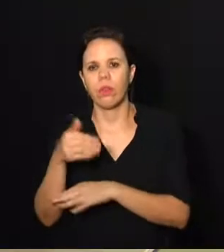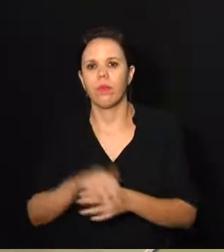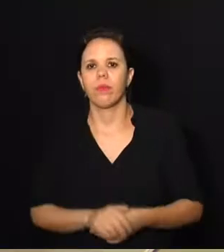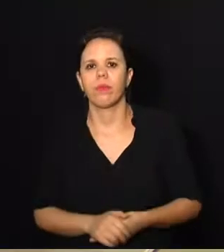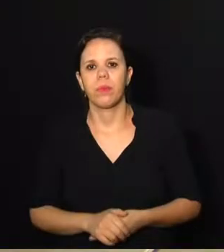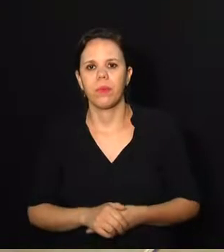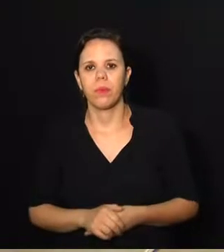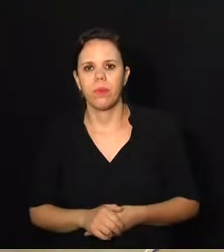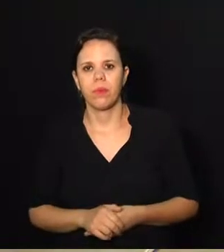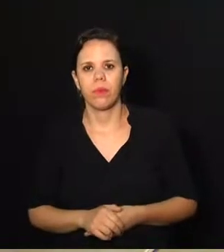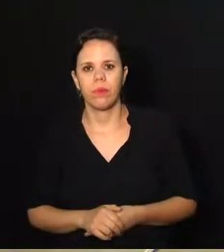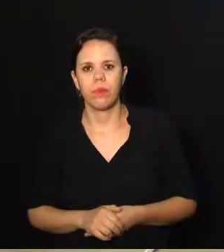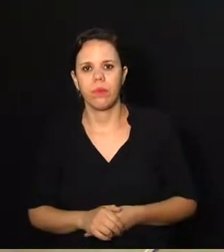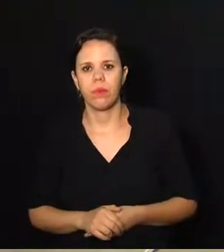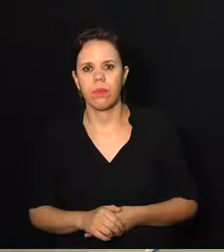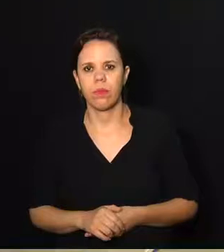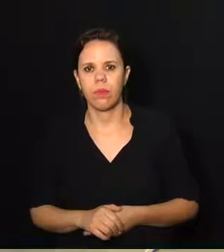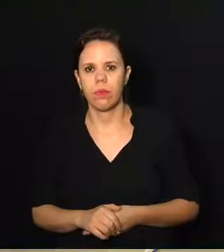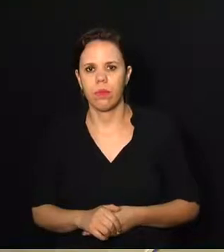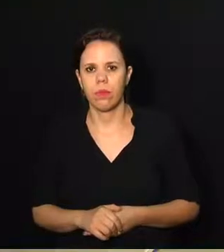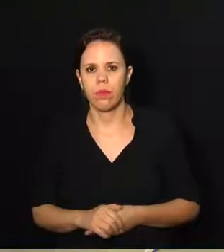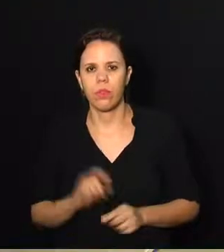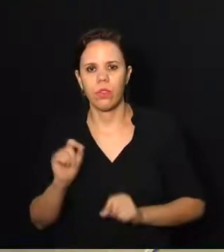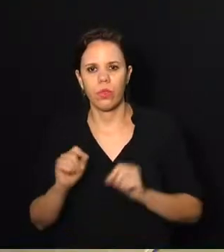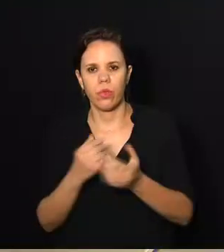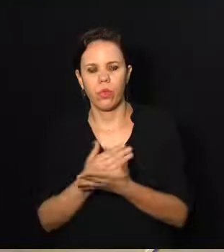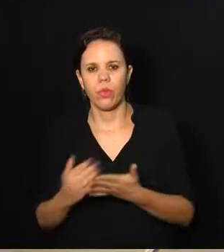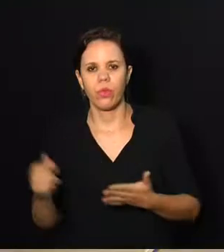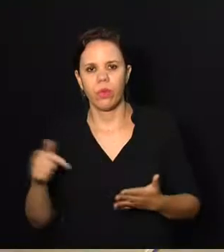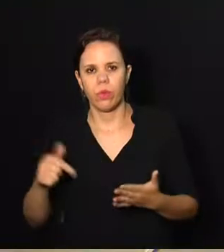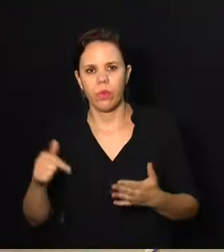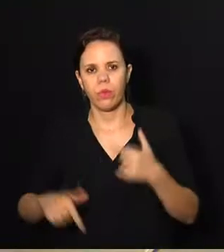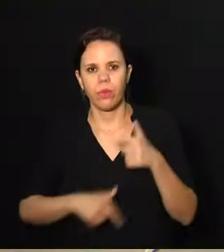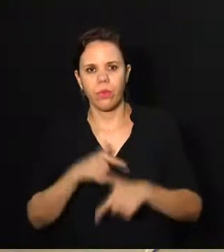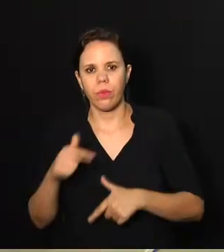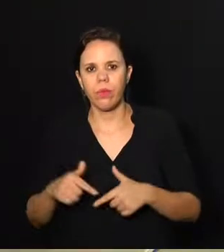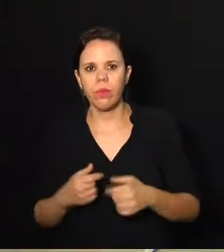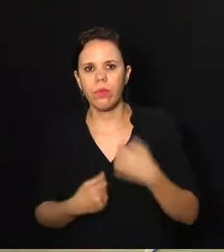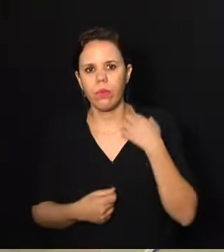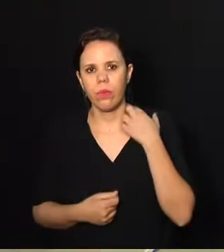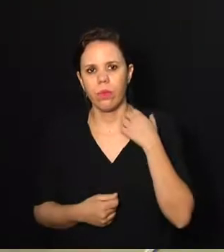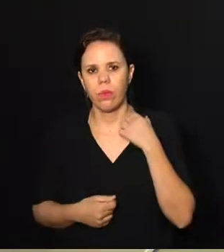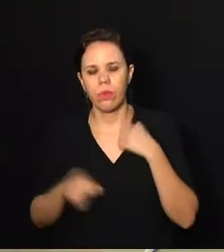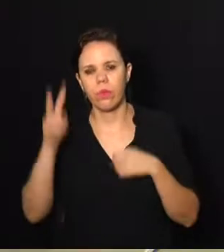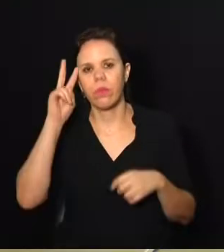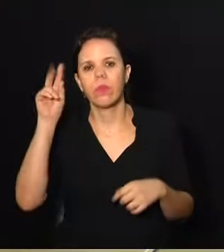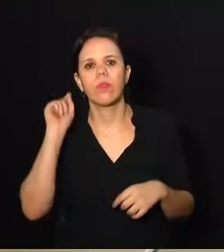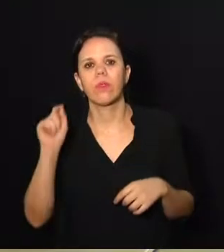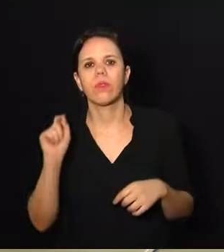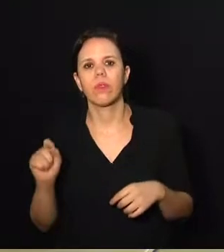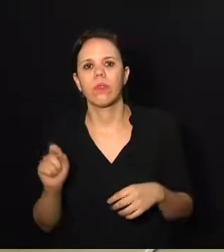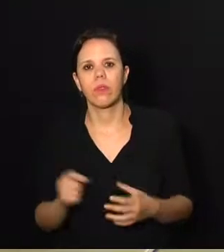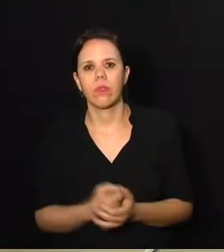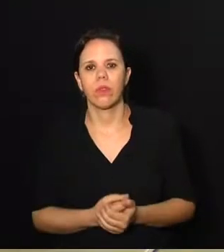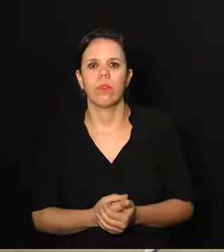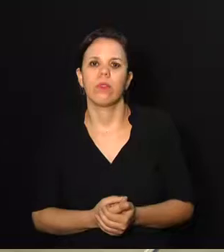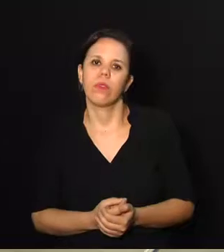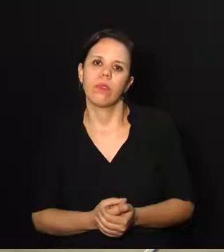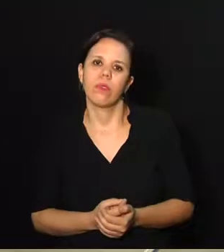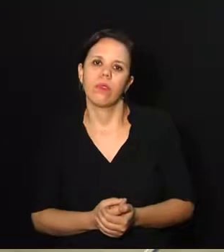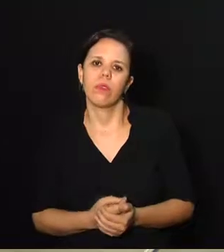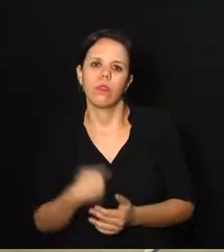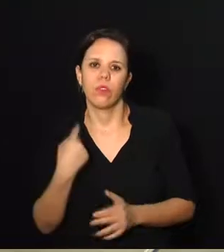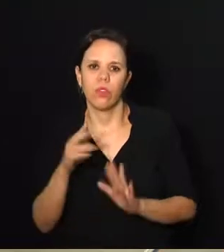E, dando aqui um início a esse trabalho, lembrando que no